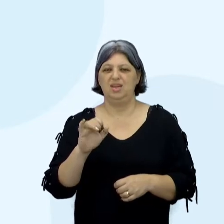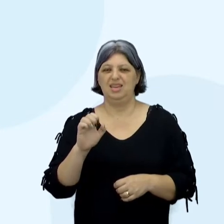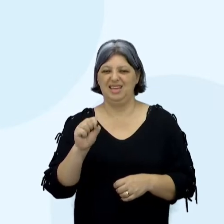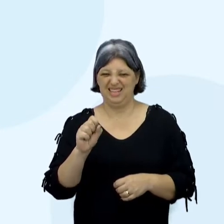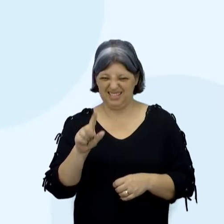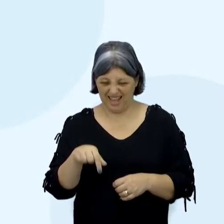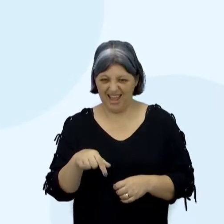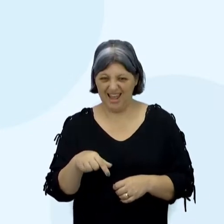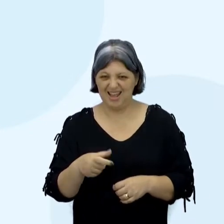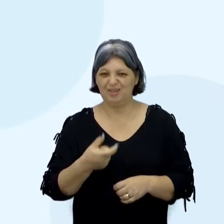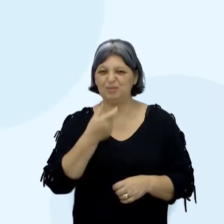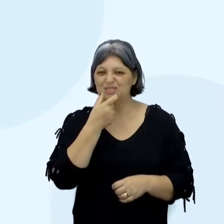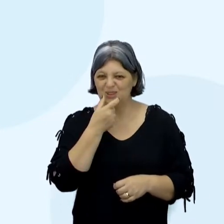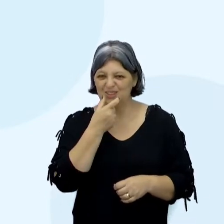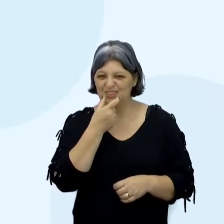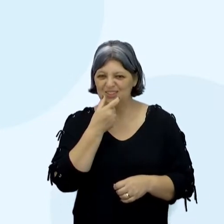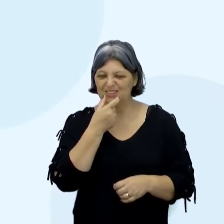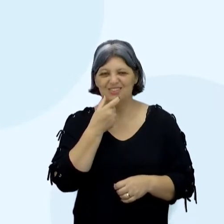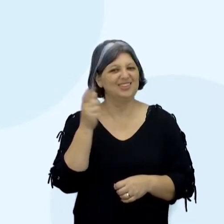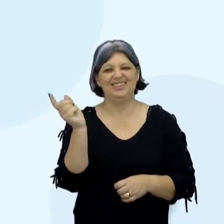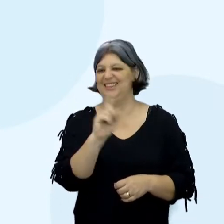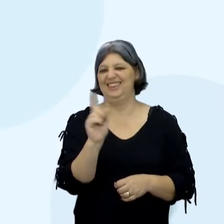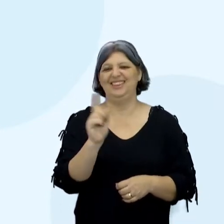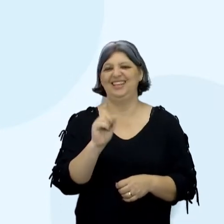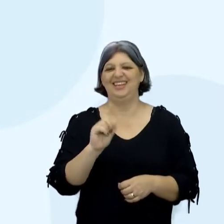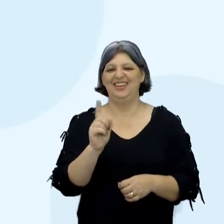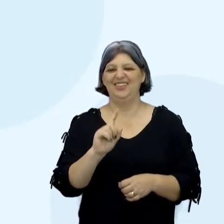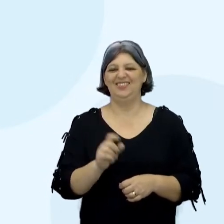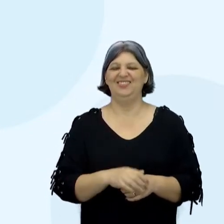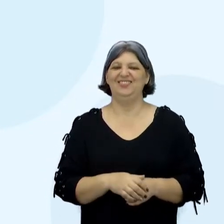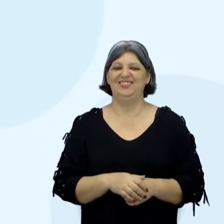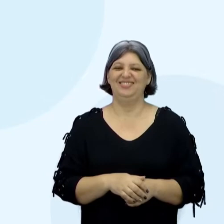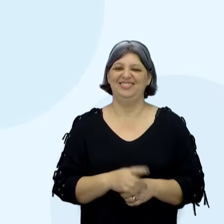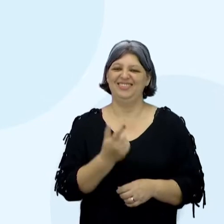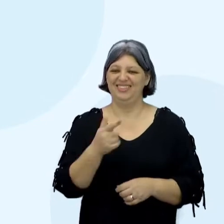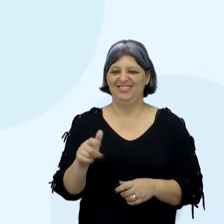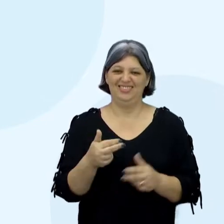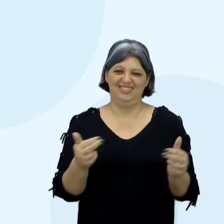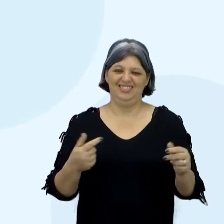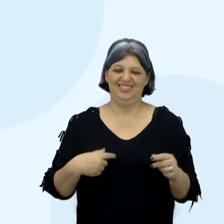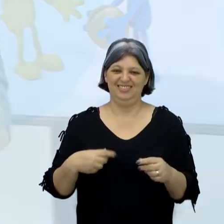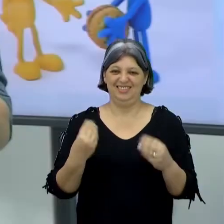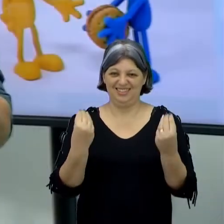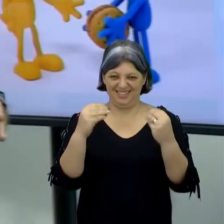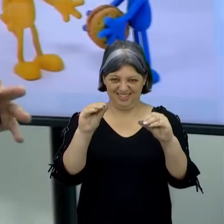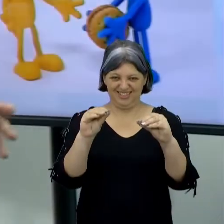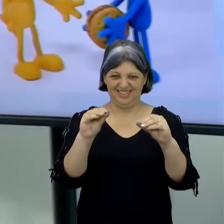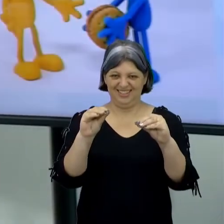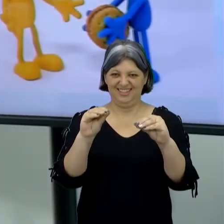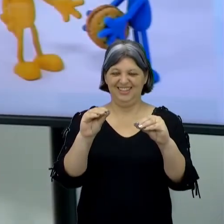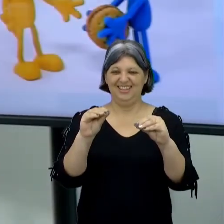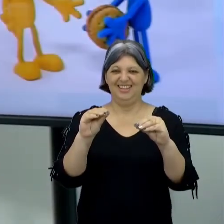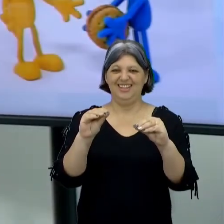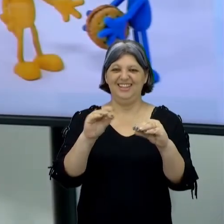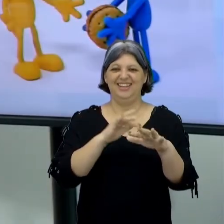biscoiteiro? Biscoiteiro. Não, biscoiteiro é outra coisa. Quando você É outra posta. coisa? Biscoiteiro é quando você posta na internet, na rede social, querendo aplausos, né? Querendo